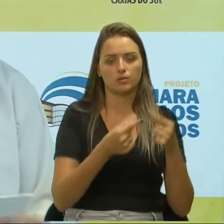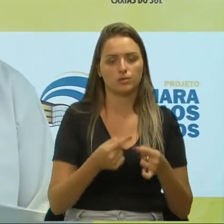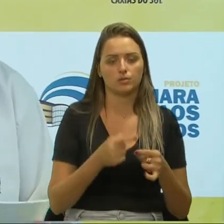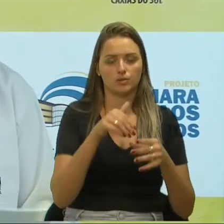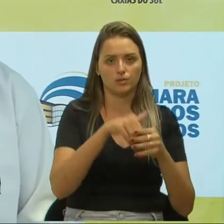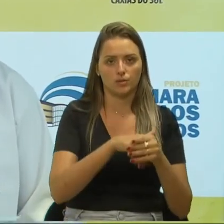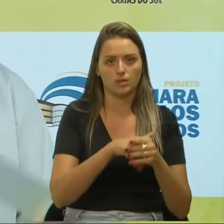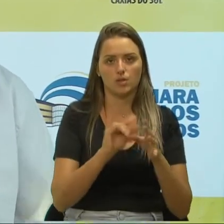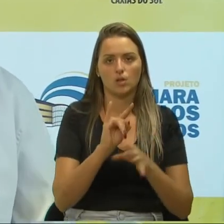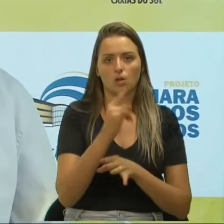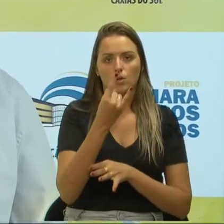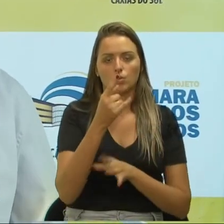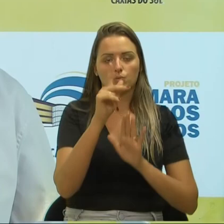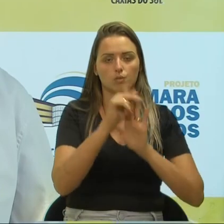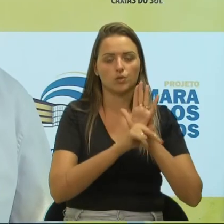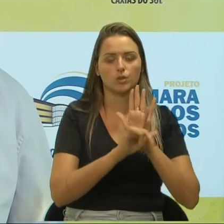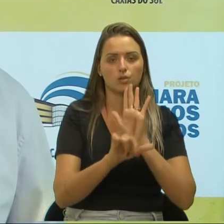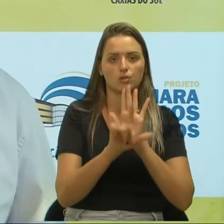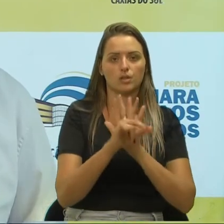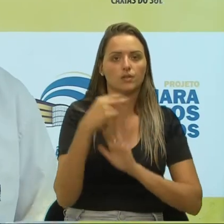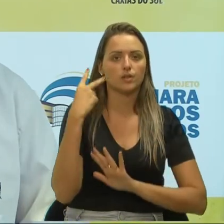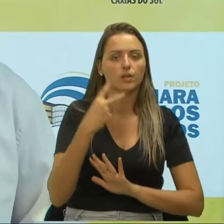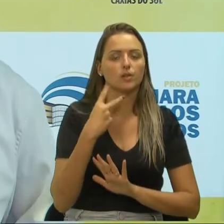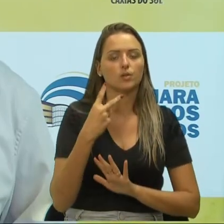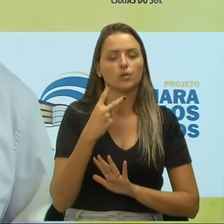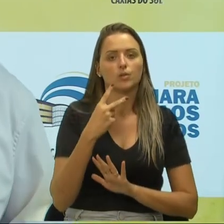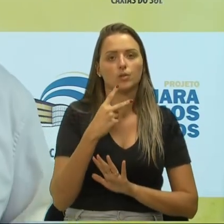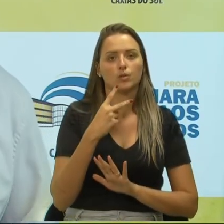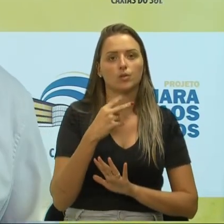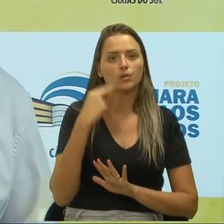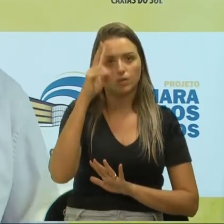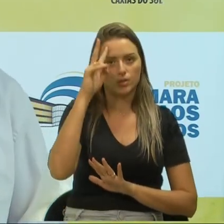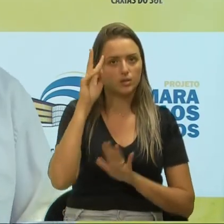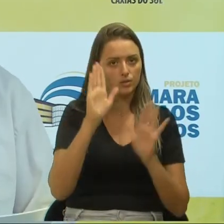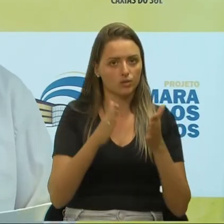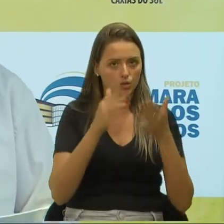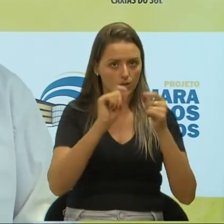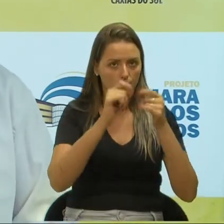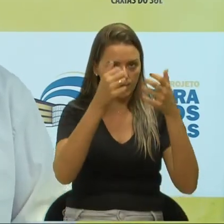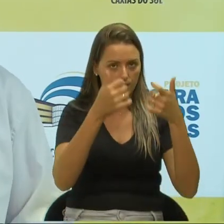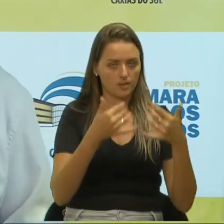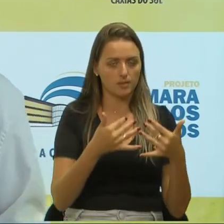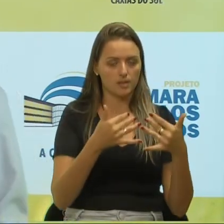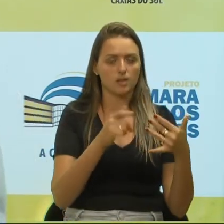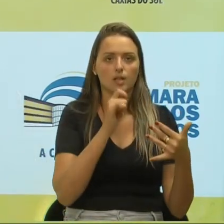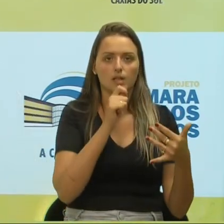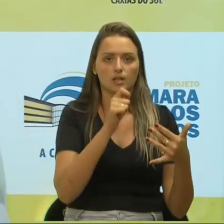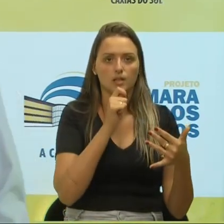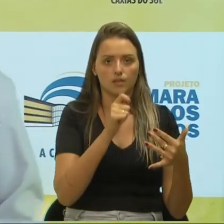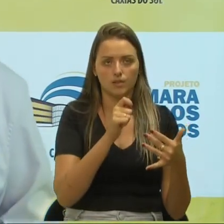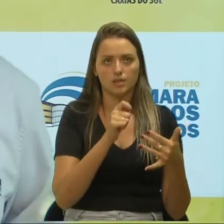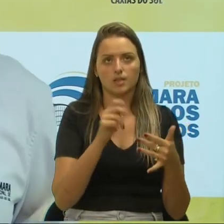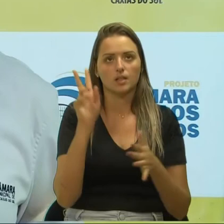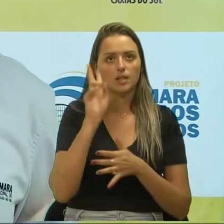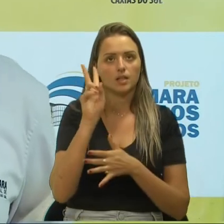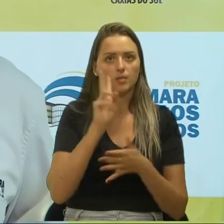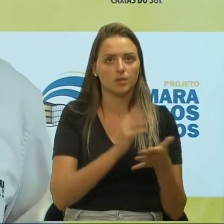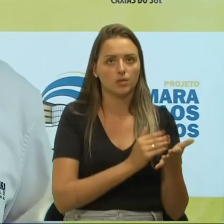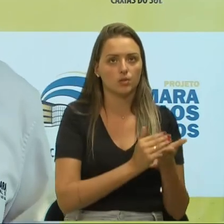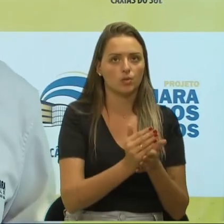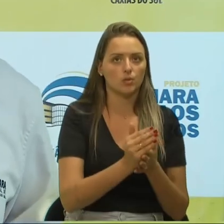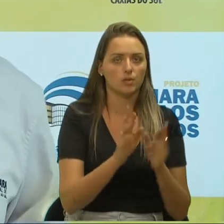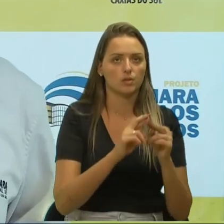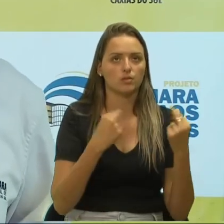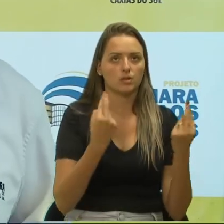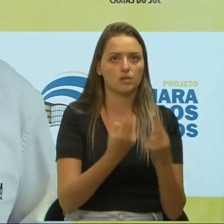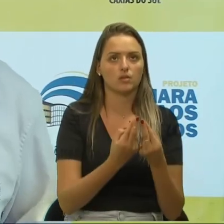votação. Por último, projeto do vereador Velocino Ruas, que já comentamos e já fizemos a entrevista, lembrando que no início da sessão